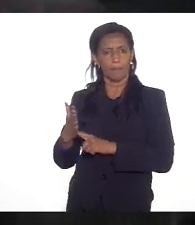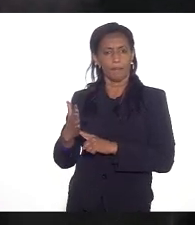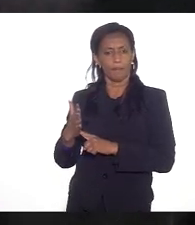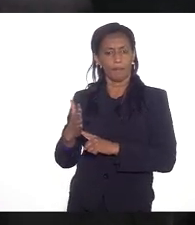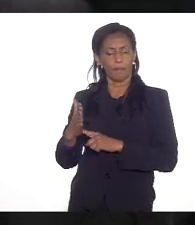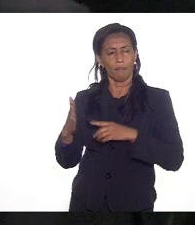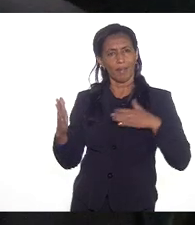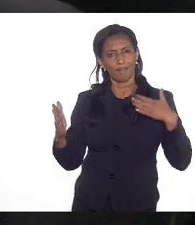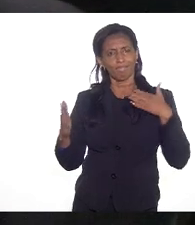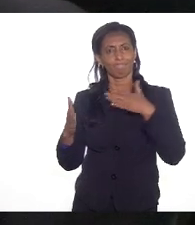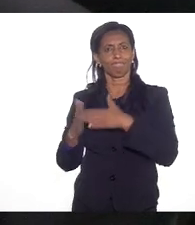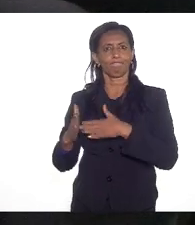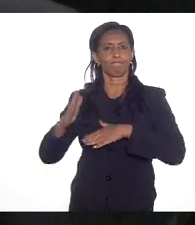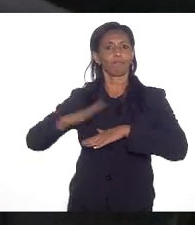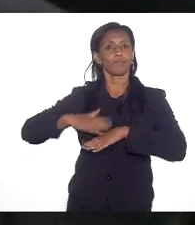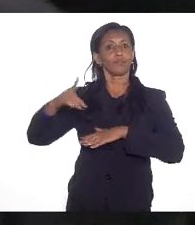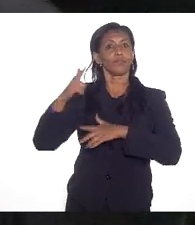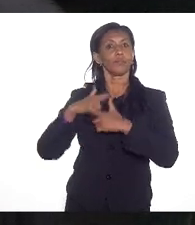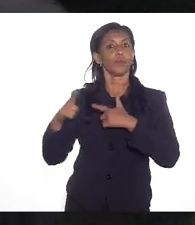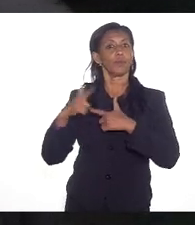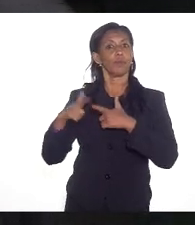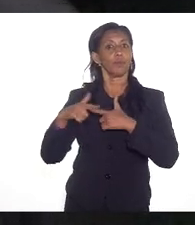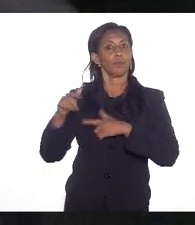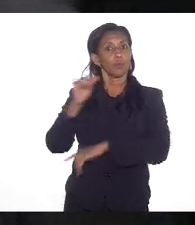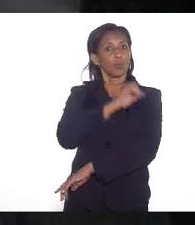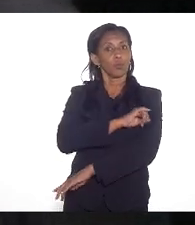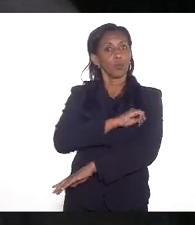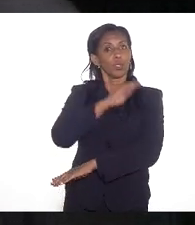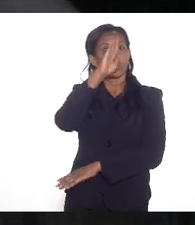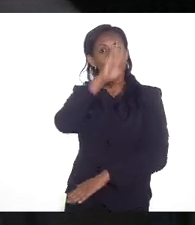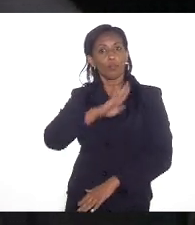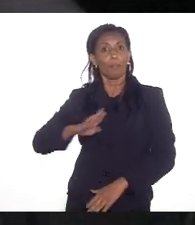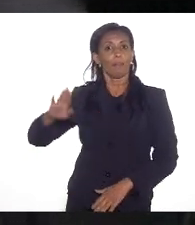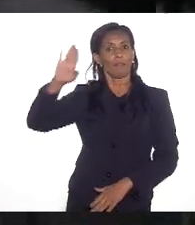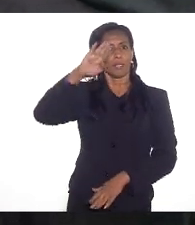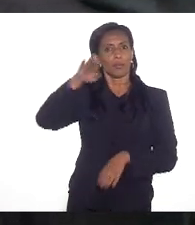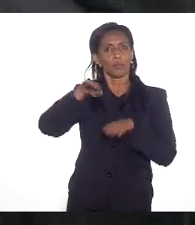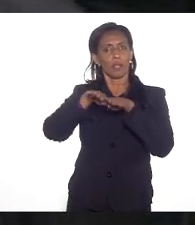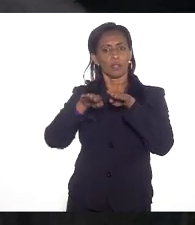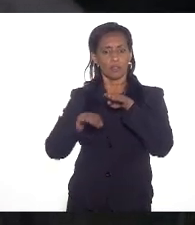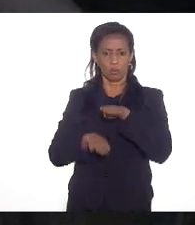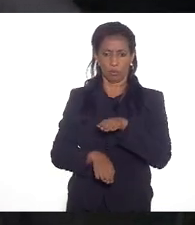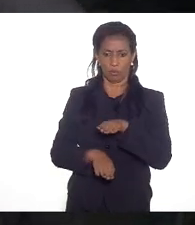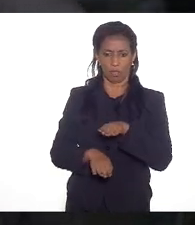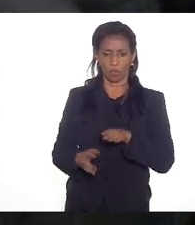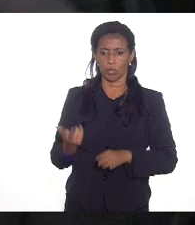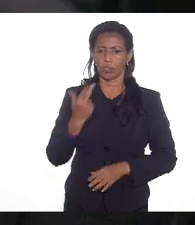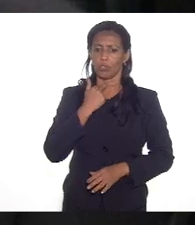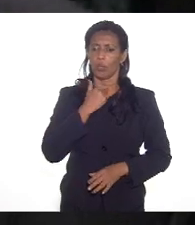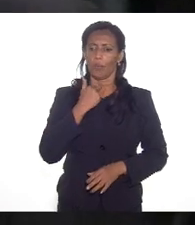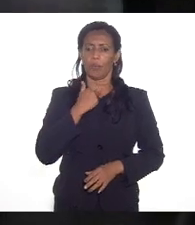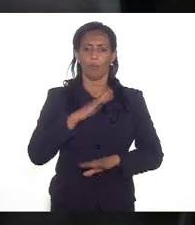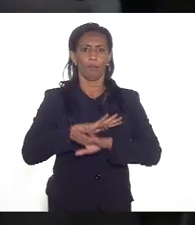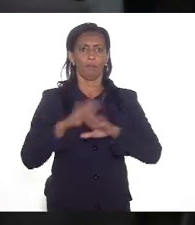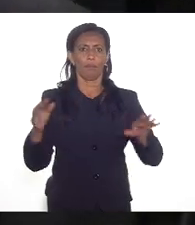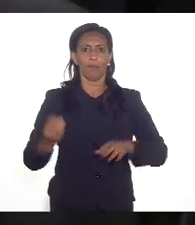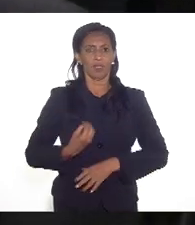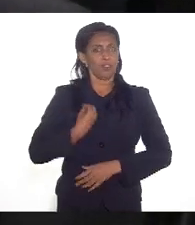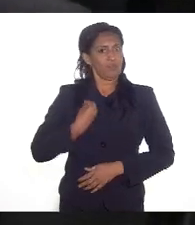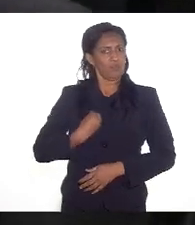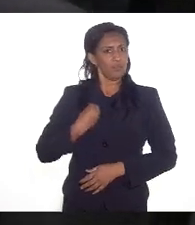enfrentamento do maior problema do Rio de Janeiro e do Brasil que é desigualdade a gente não pode mais conviver